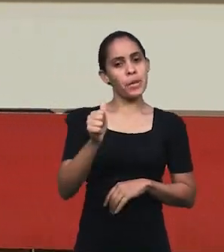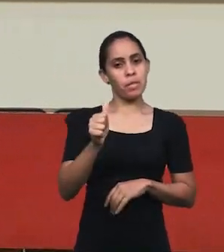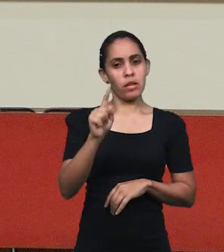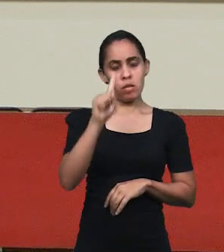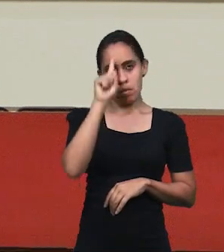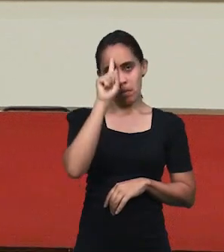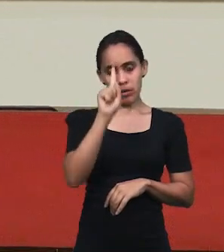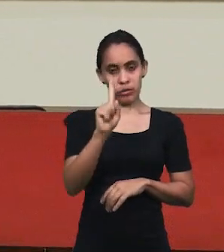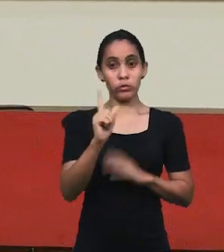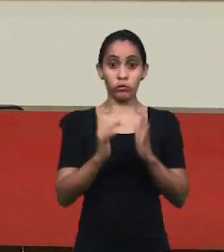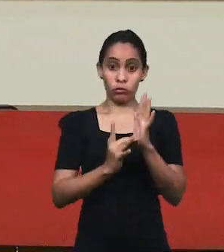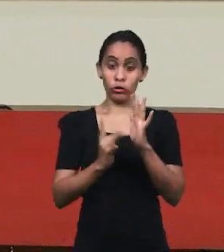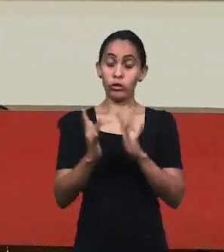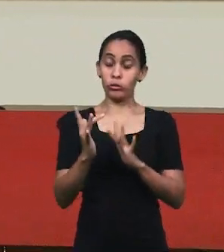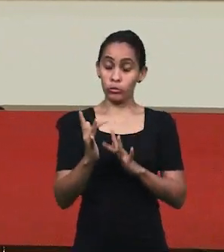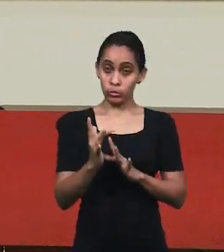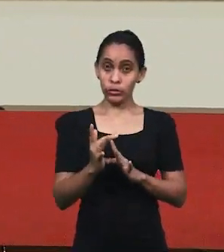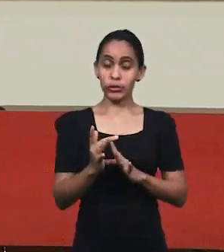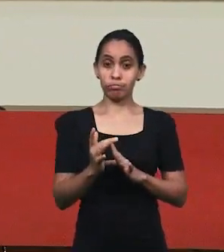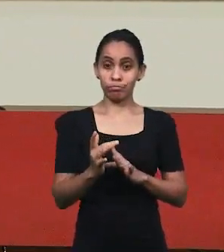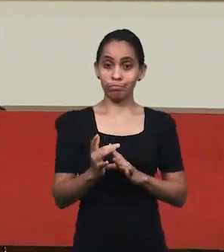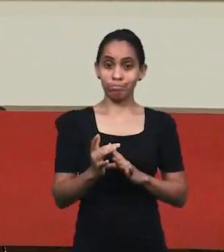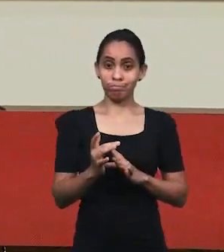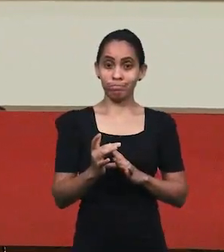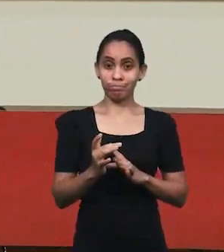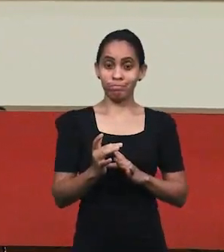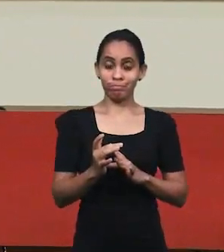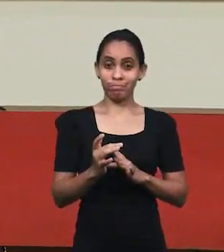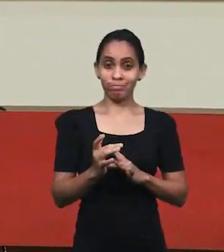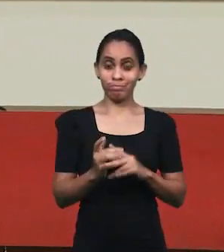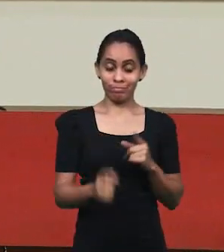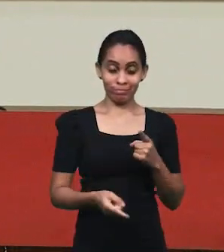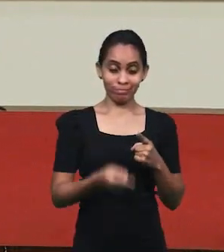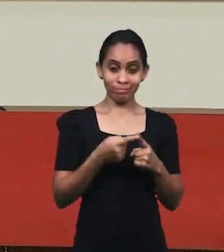Este foi o primeiro comando que Jesus recebeu.